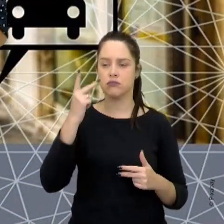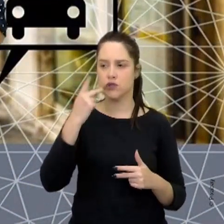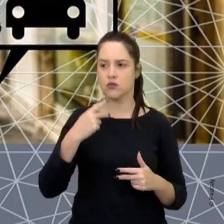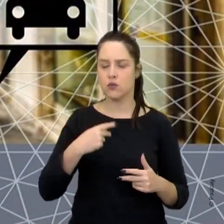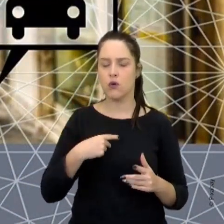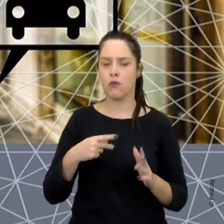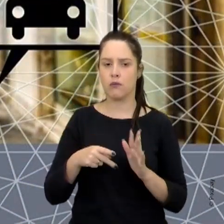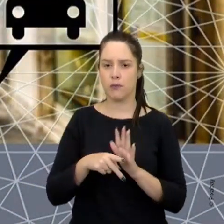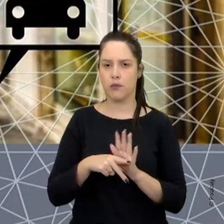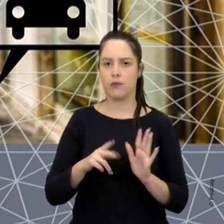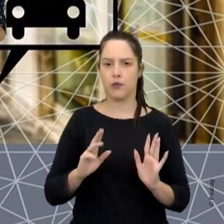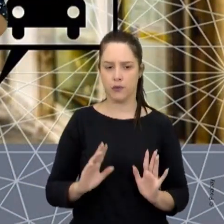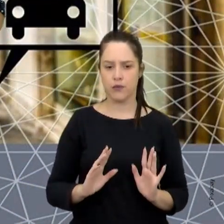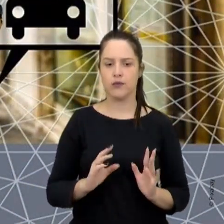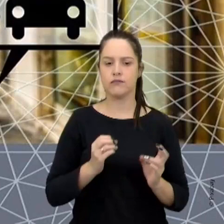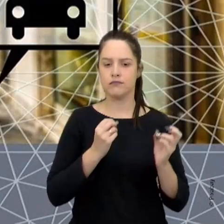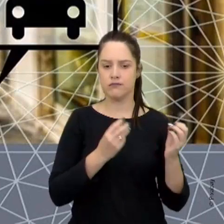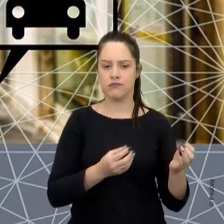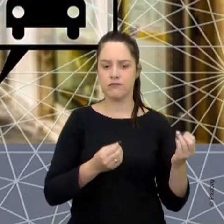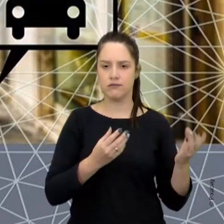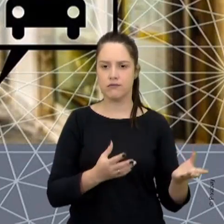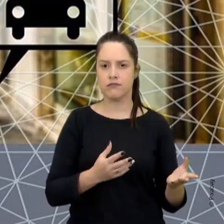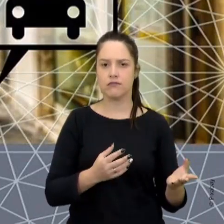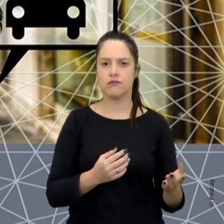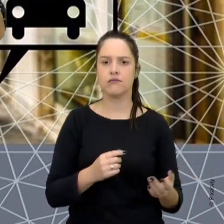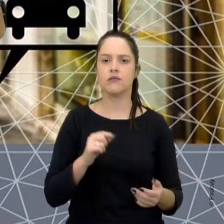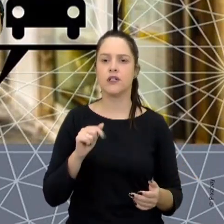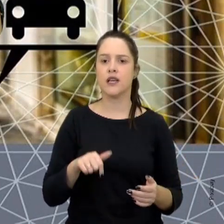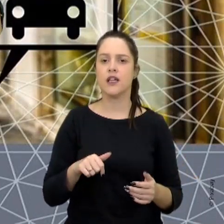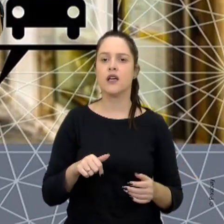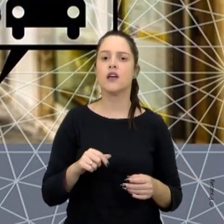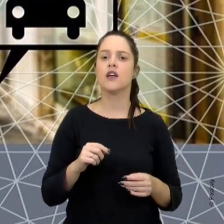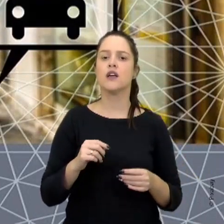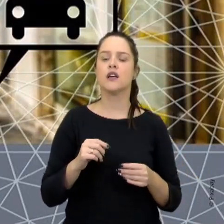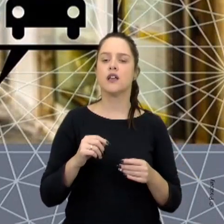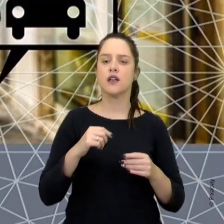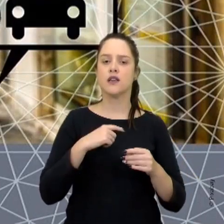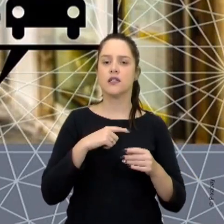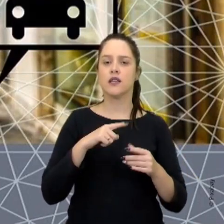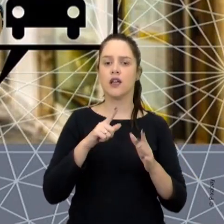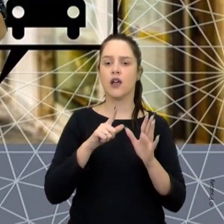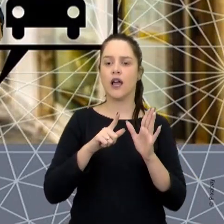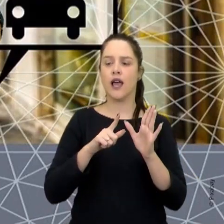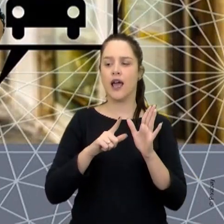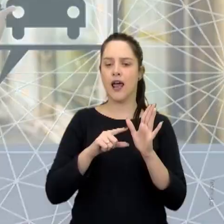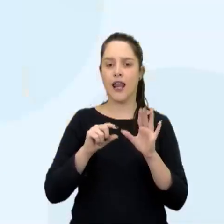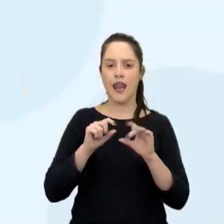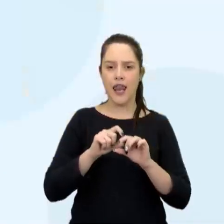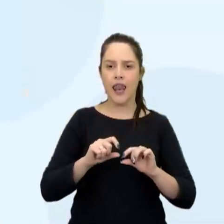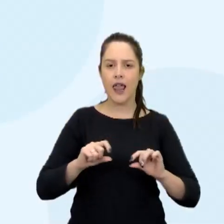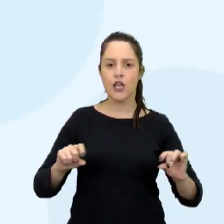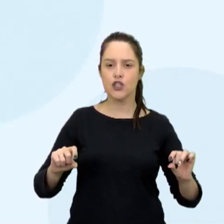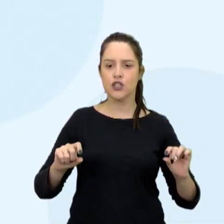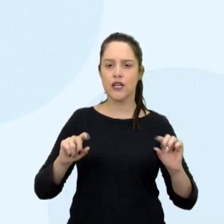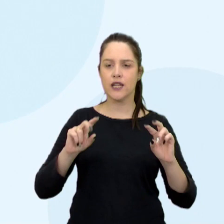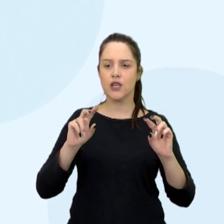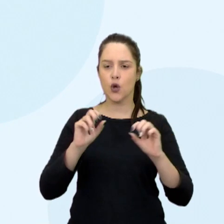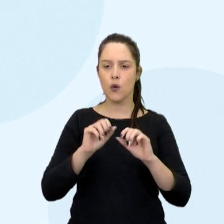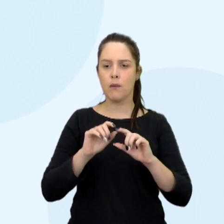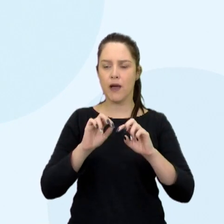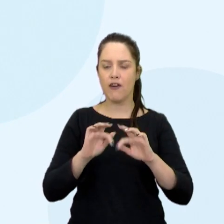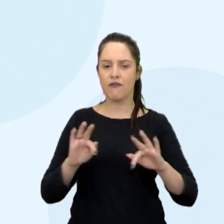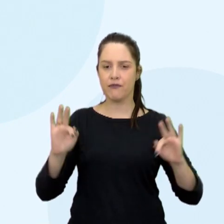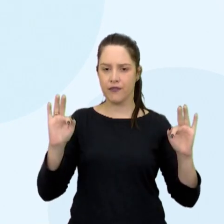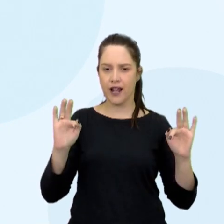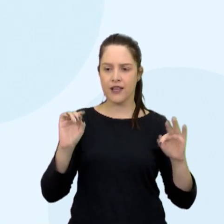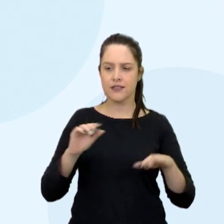informação. Exatamente. Nesse caso aí, a gente tem aí uma legenda, né, que diz que foi uma imagem elaborada pelo professor. No caso, fui eu.